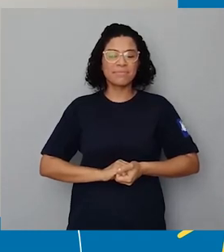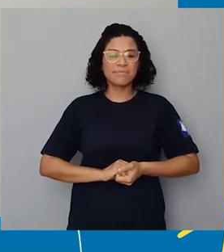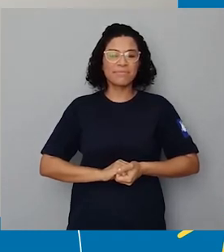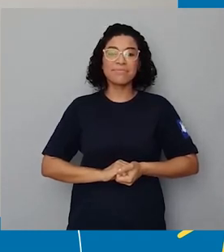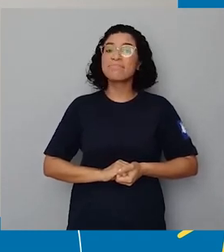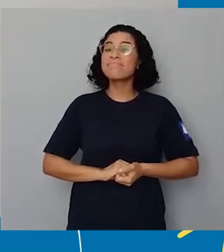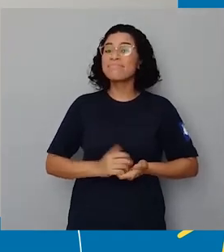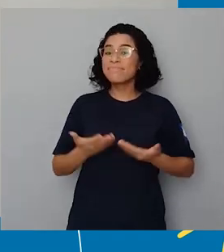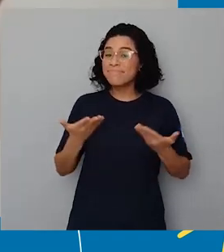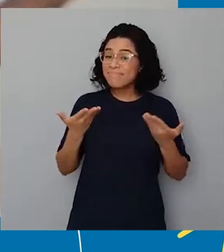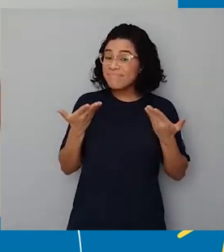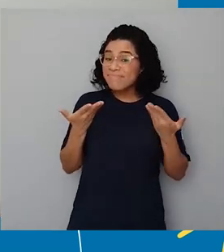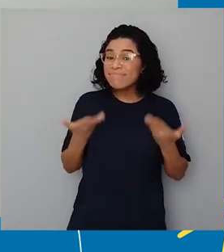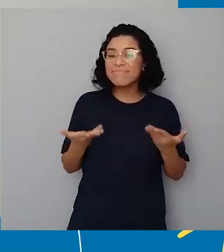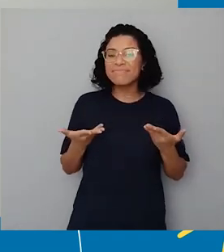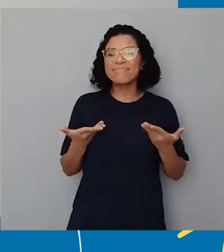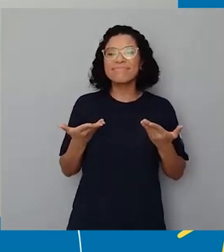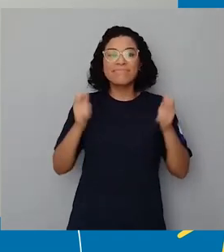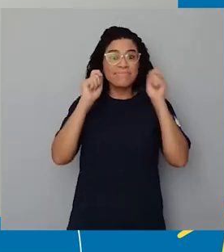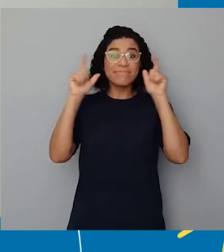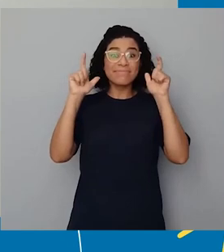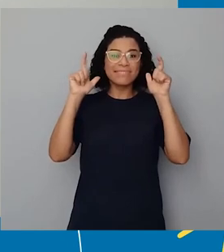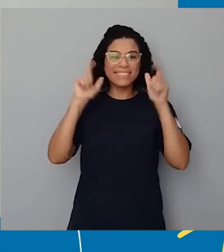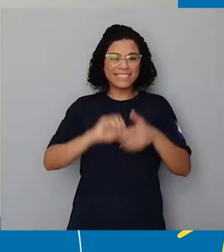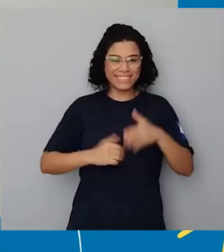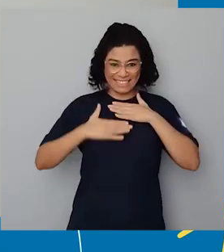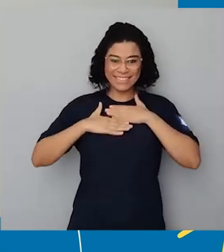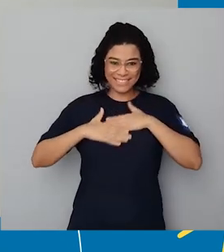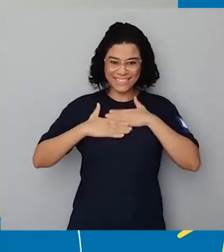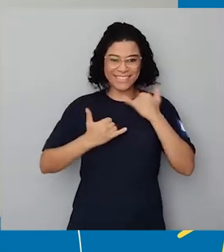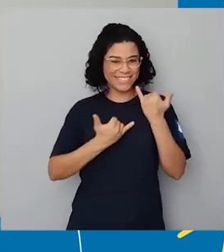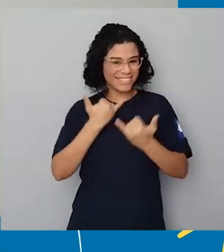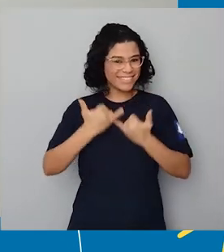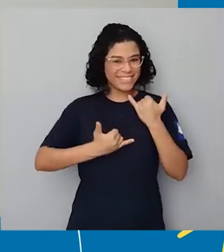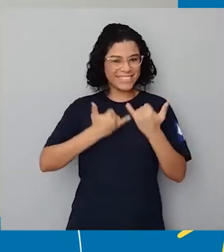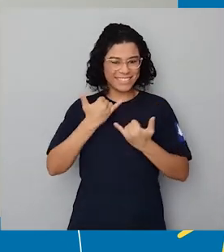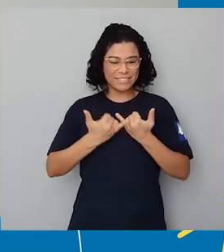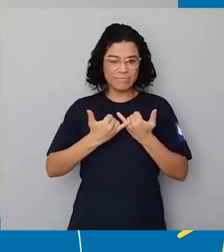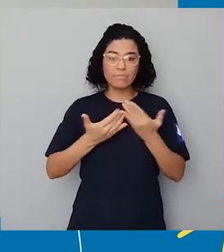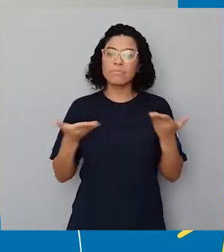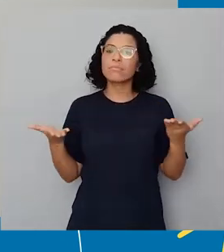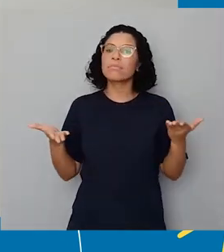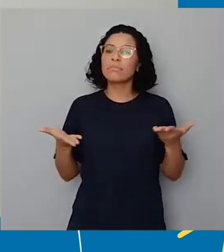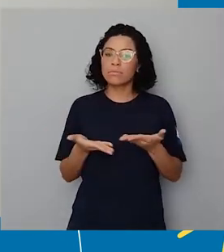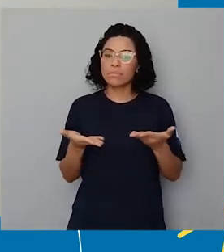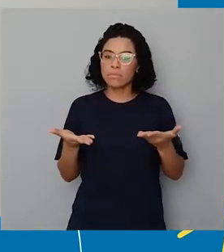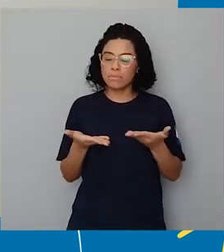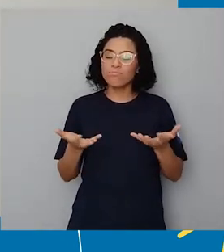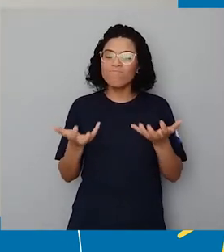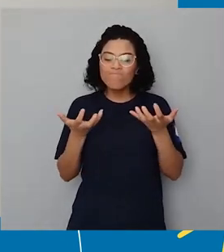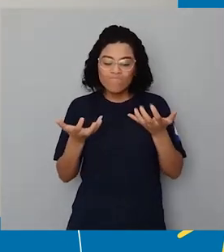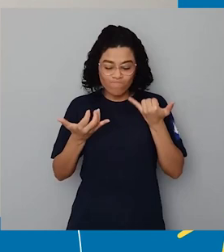gostosa. Ai, ai. E acordamos. Gostaram dessa brincadeira? Agora, eu gostaria